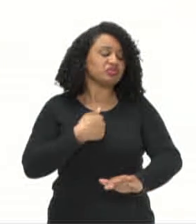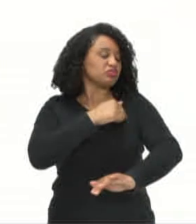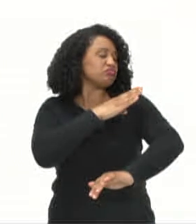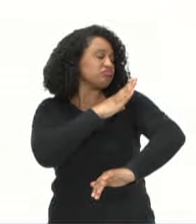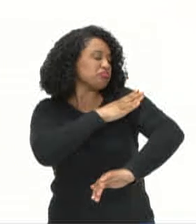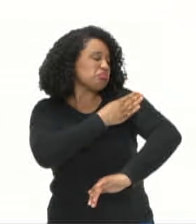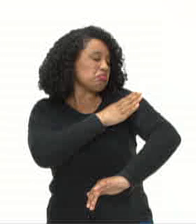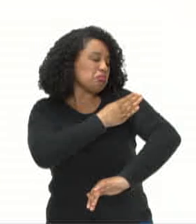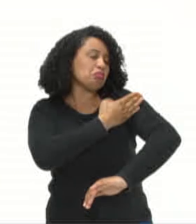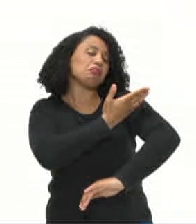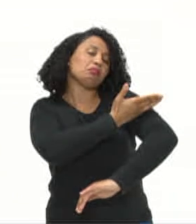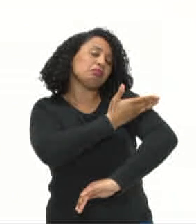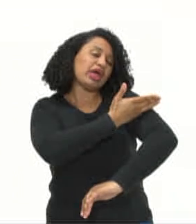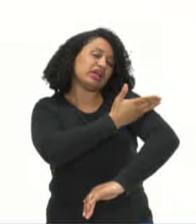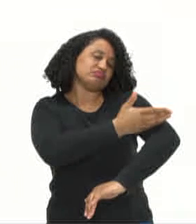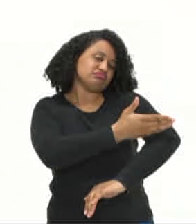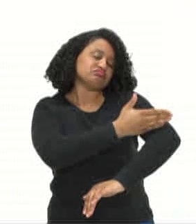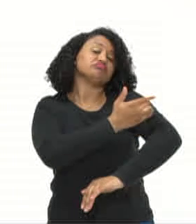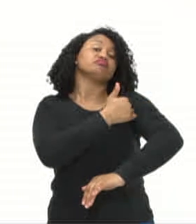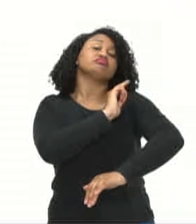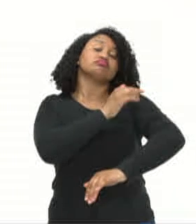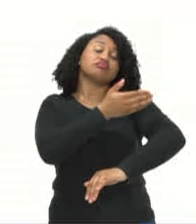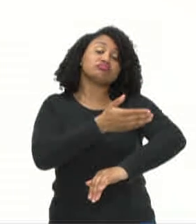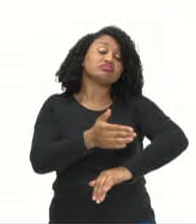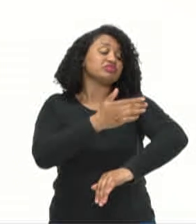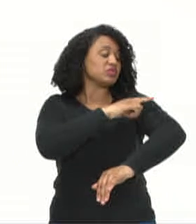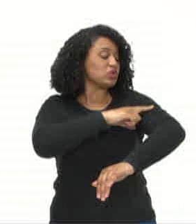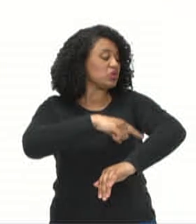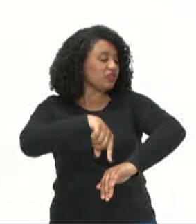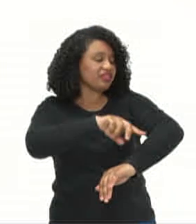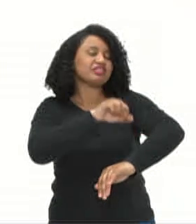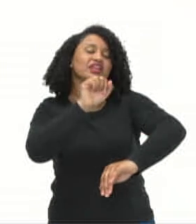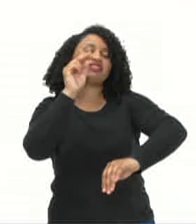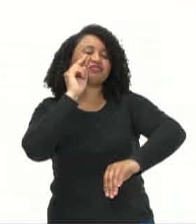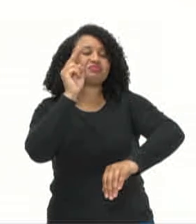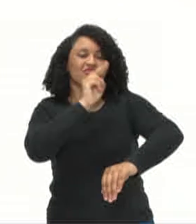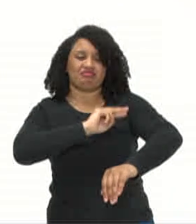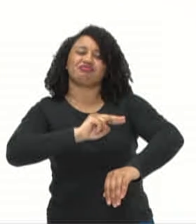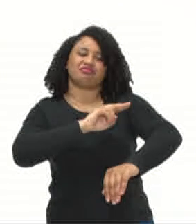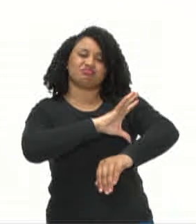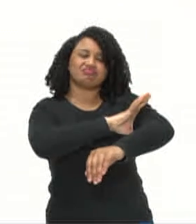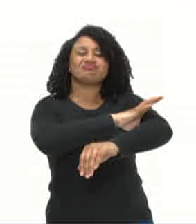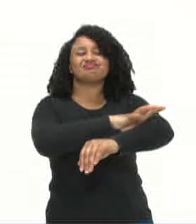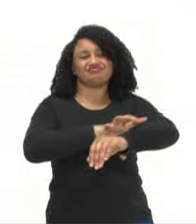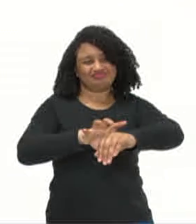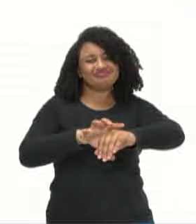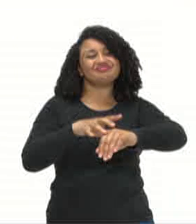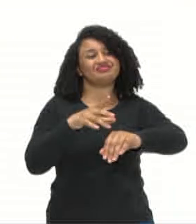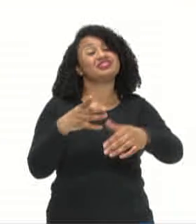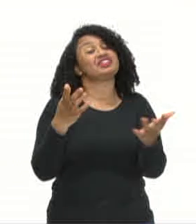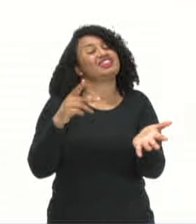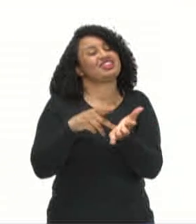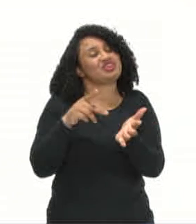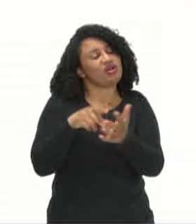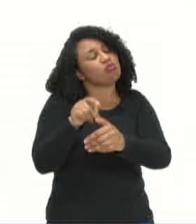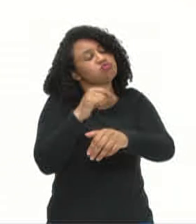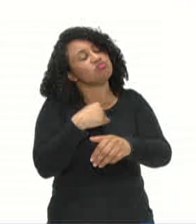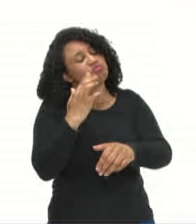abaixo do ombro. Dali em diante ficavam-lhe os braços à mostra. Na verdade,